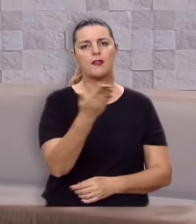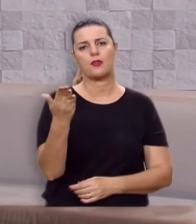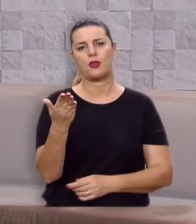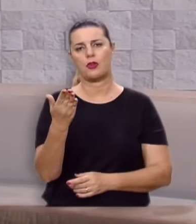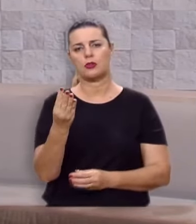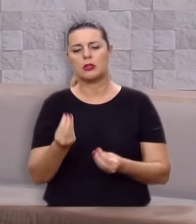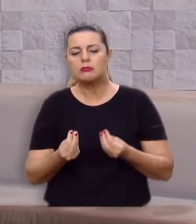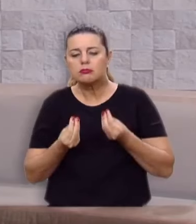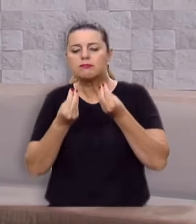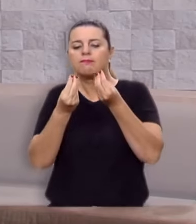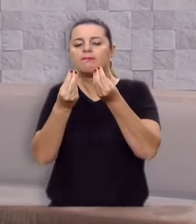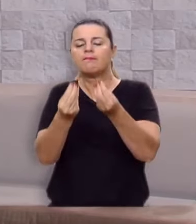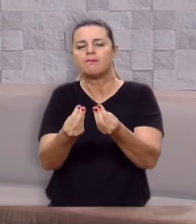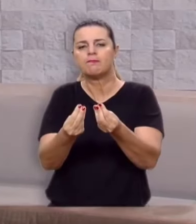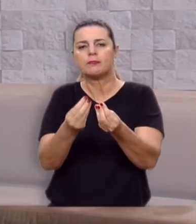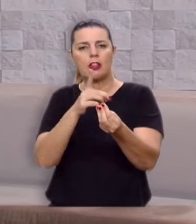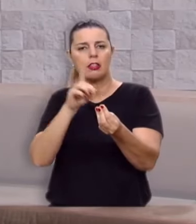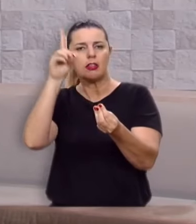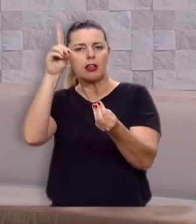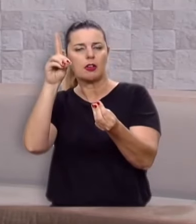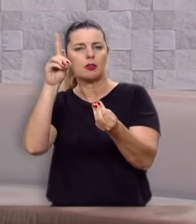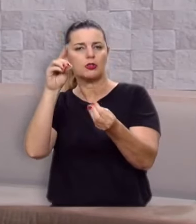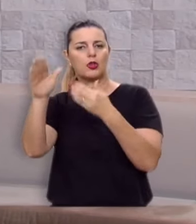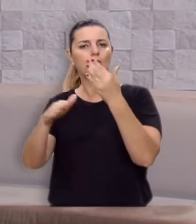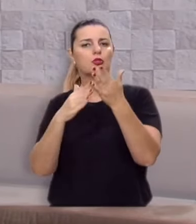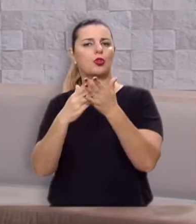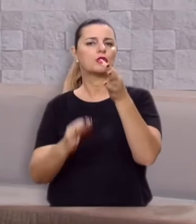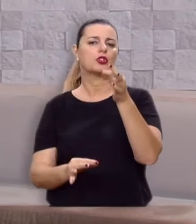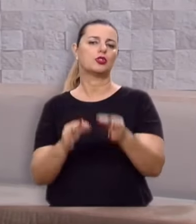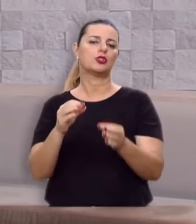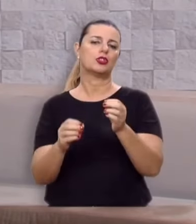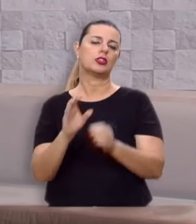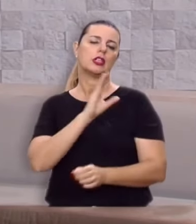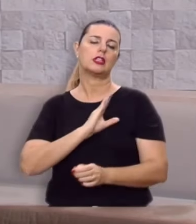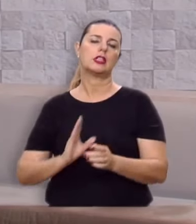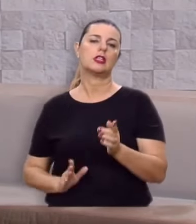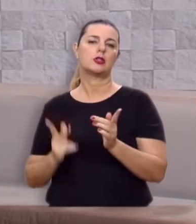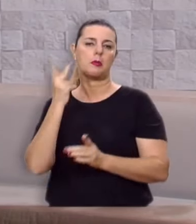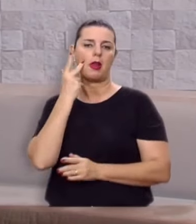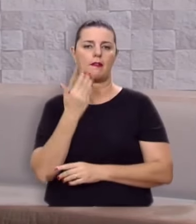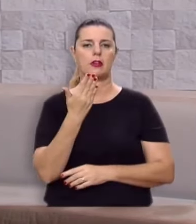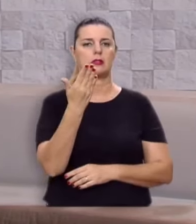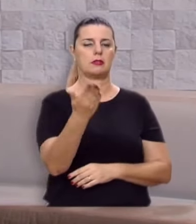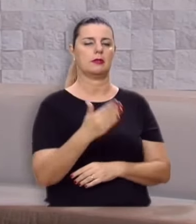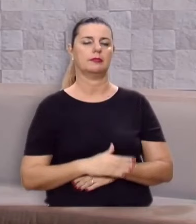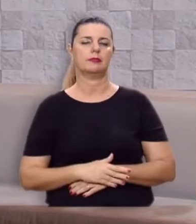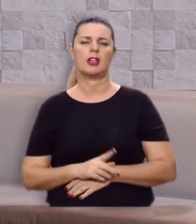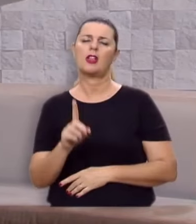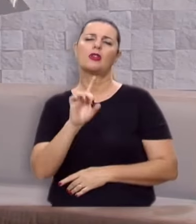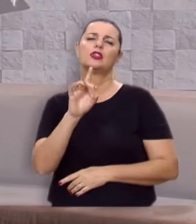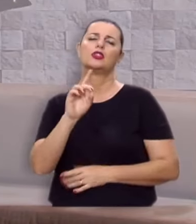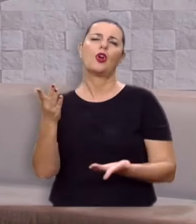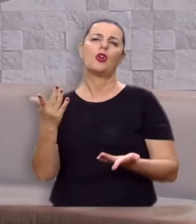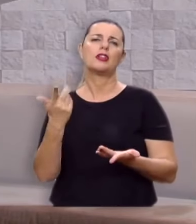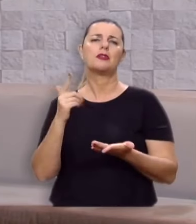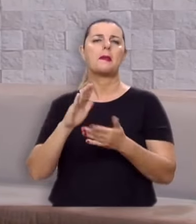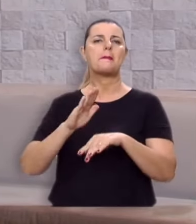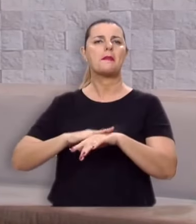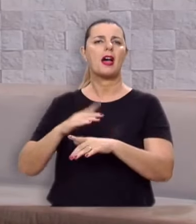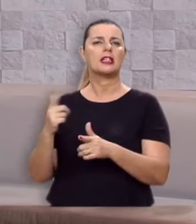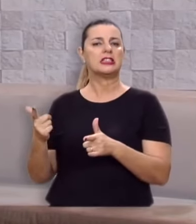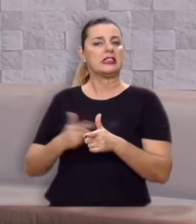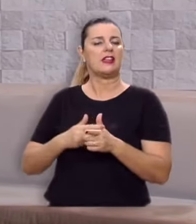Deus imputa toda a justiça de Cristo na sua conta. Não apenas você não tem mais